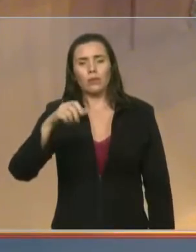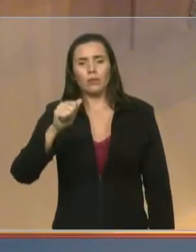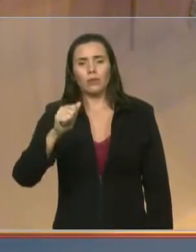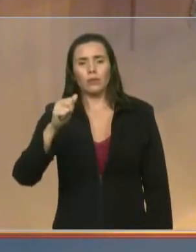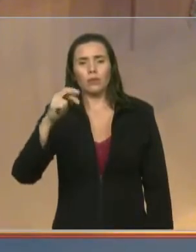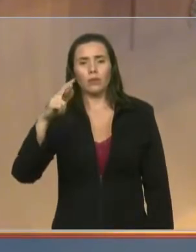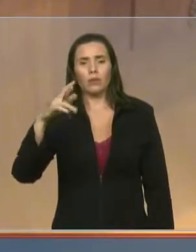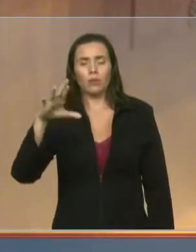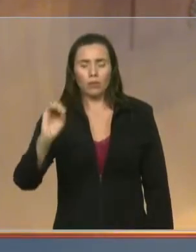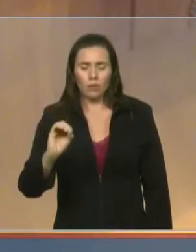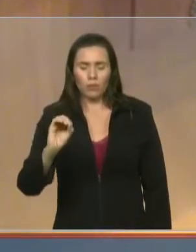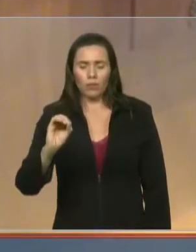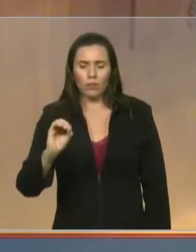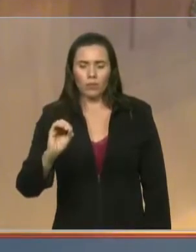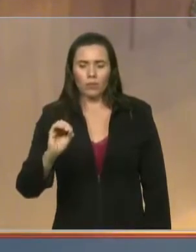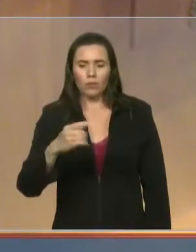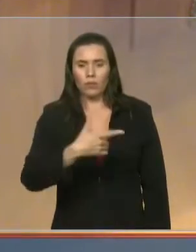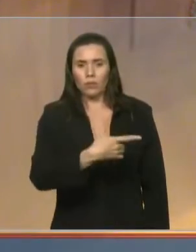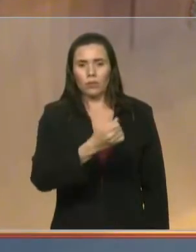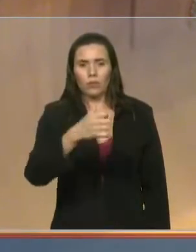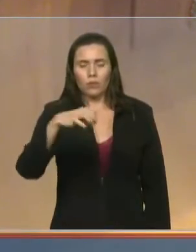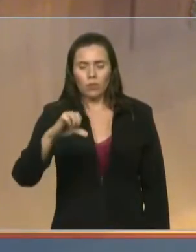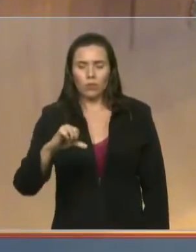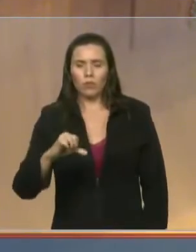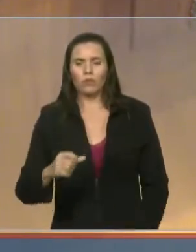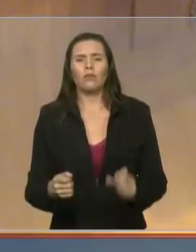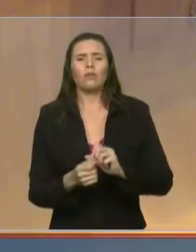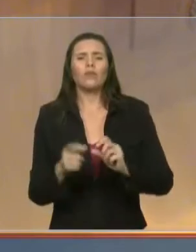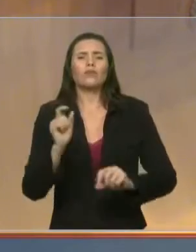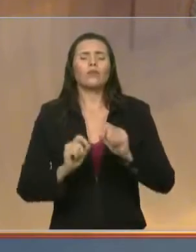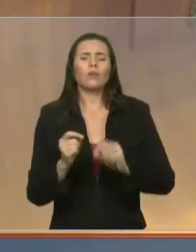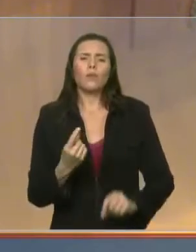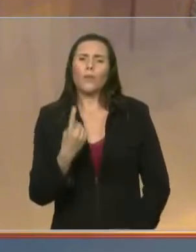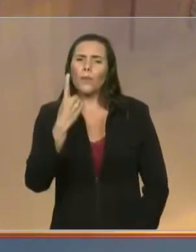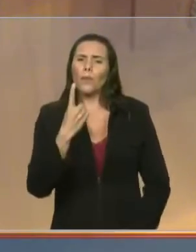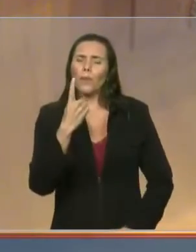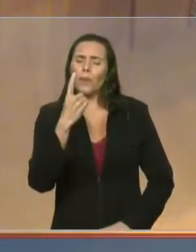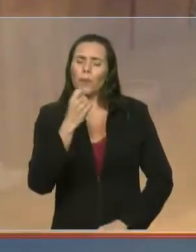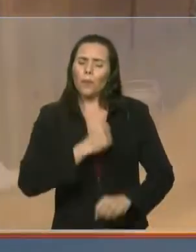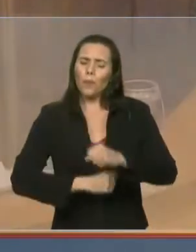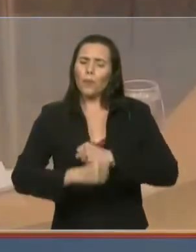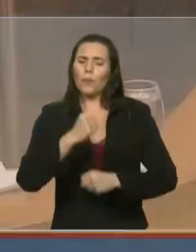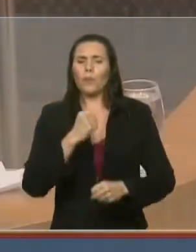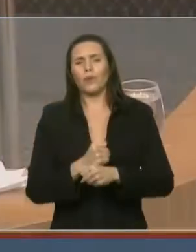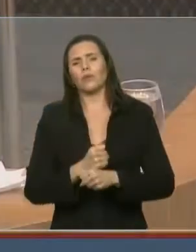2019, faz um ano do assassinato da Mariana, que também,